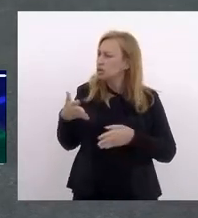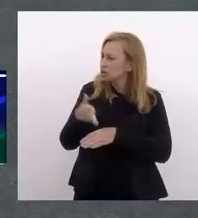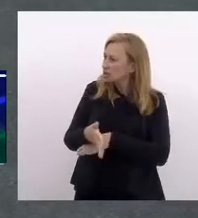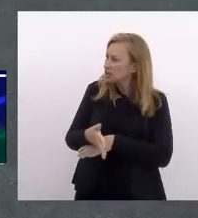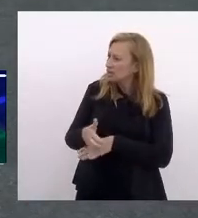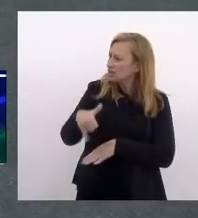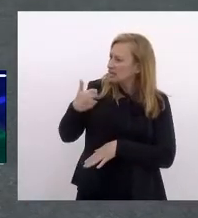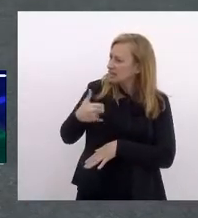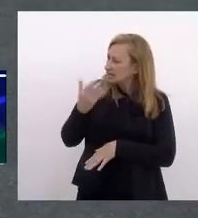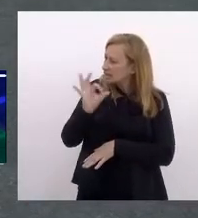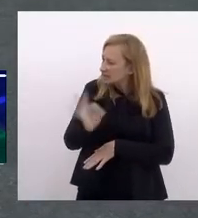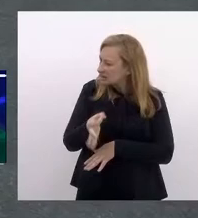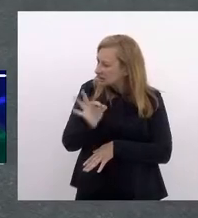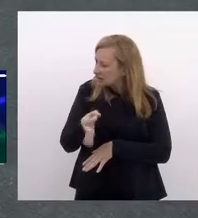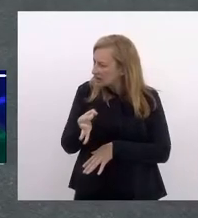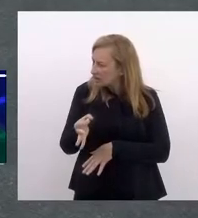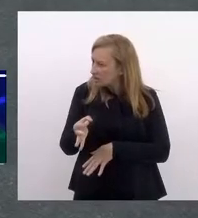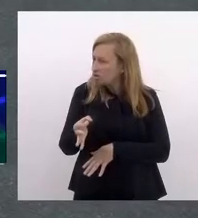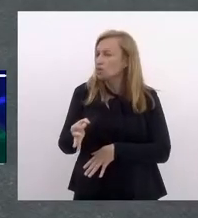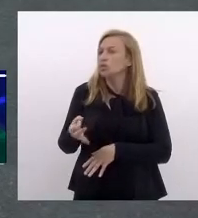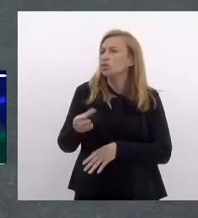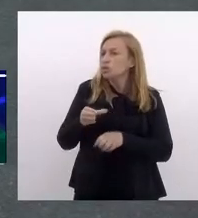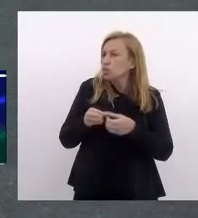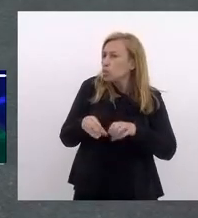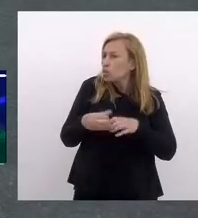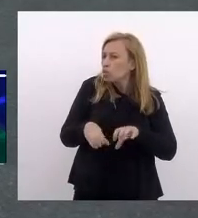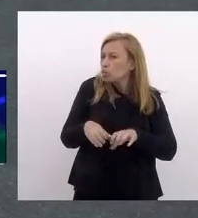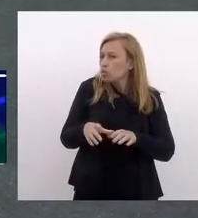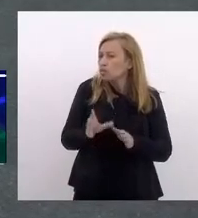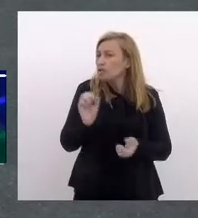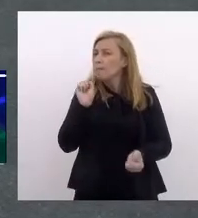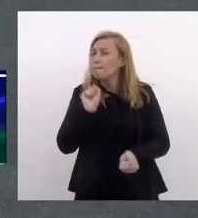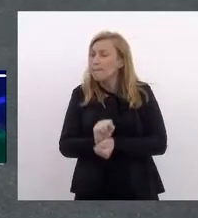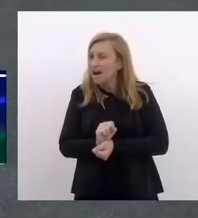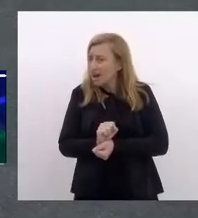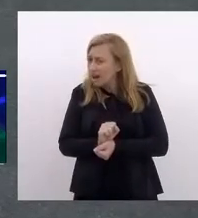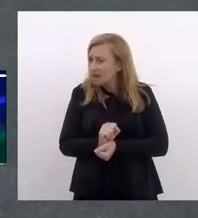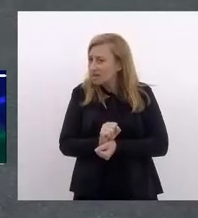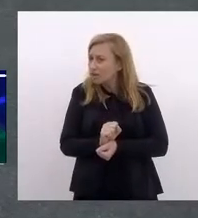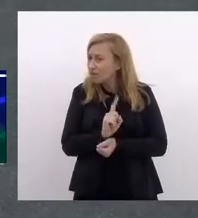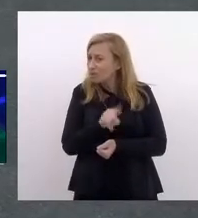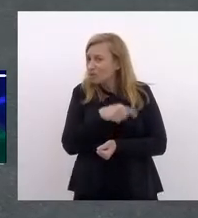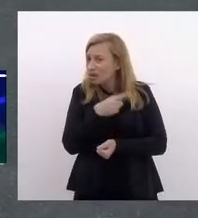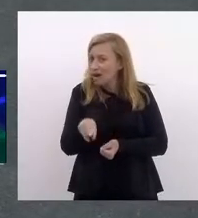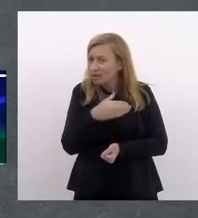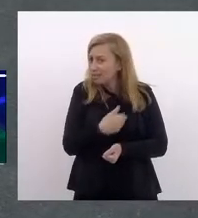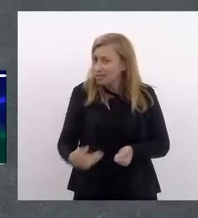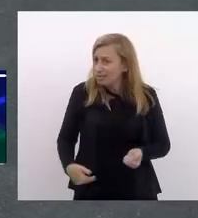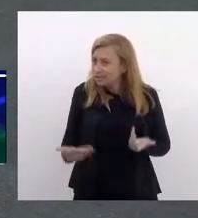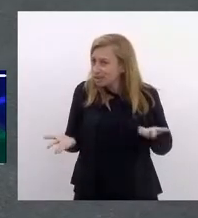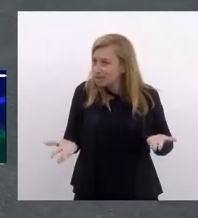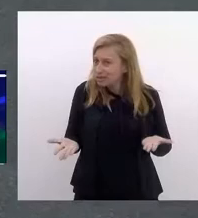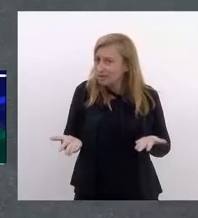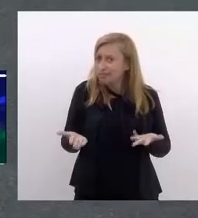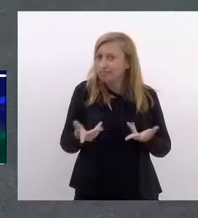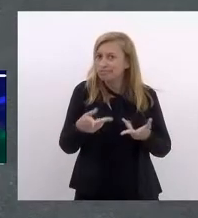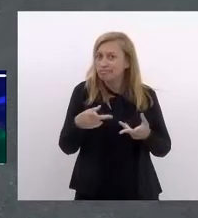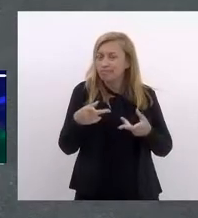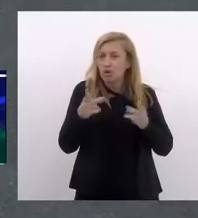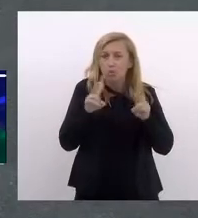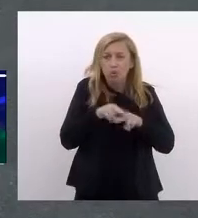da idade, né? O concurso foi suspenso pelo governo, suspenso, sem mais nem